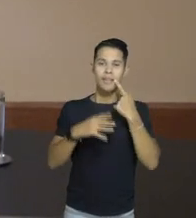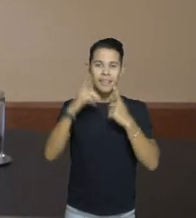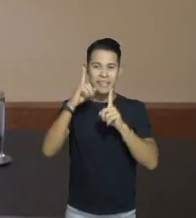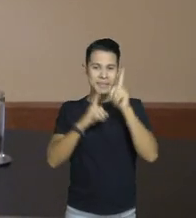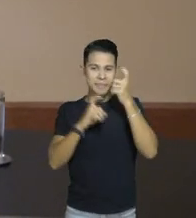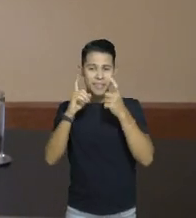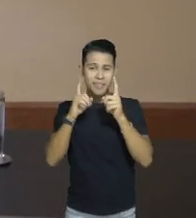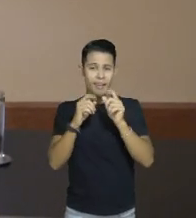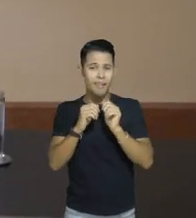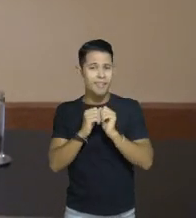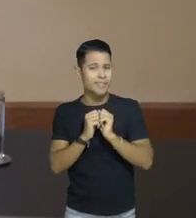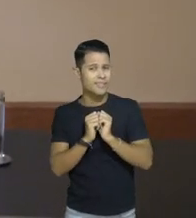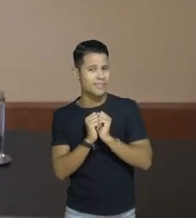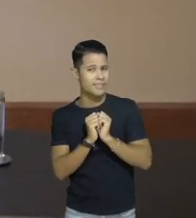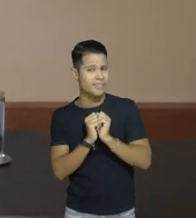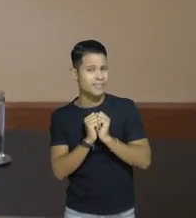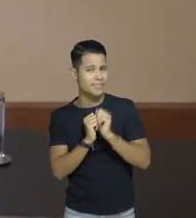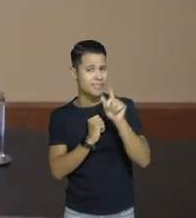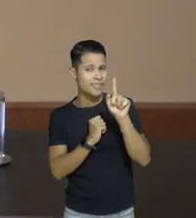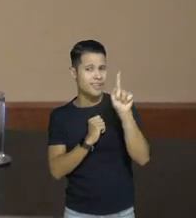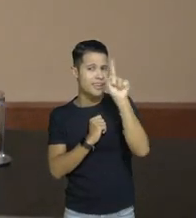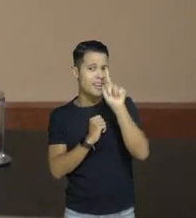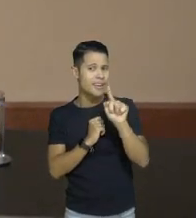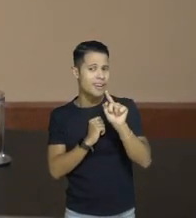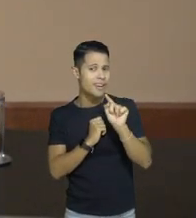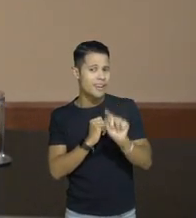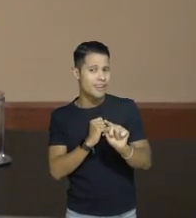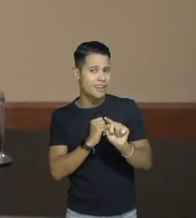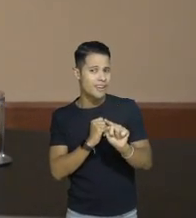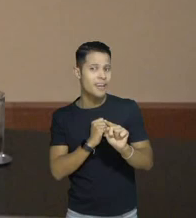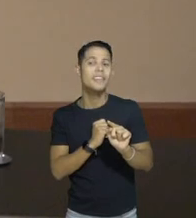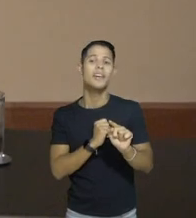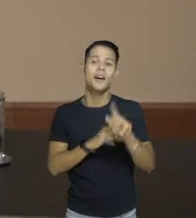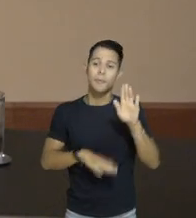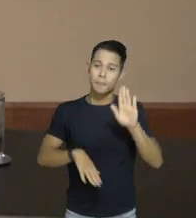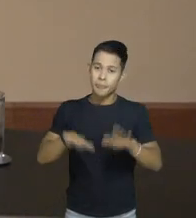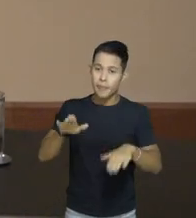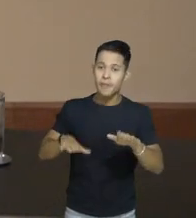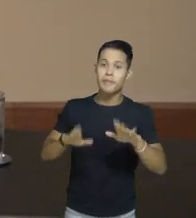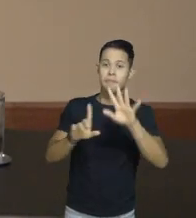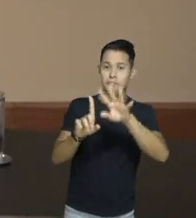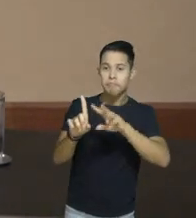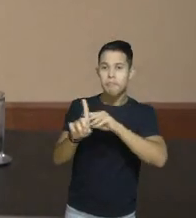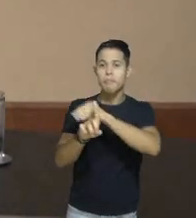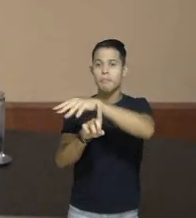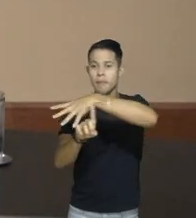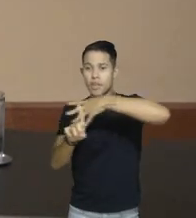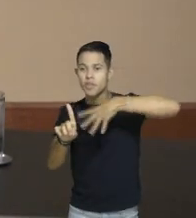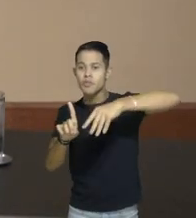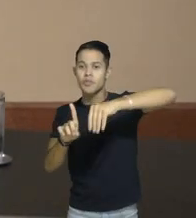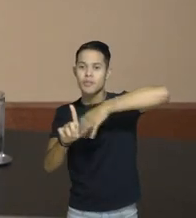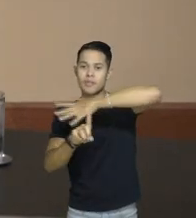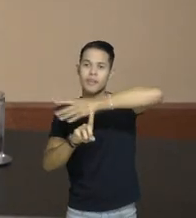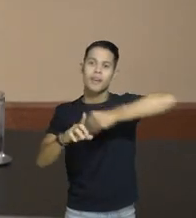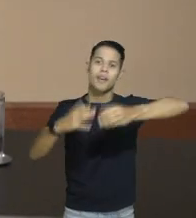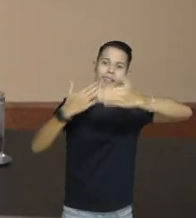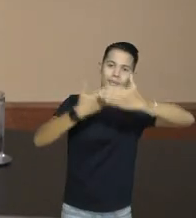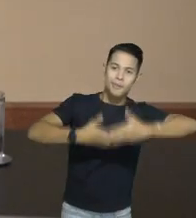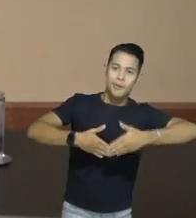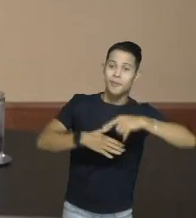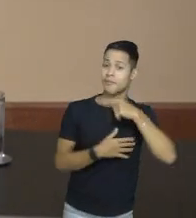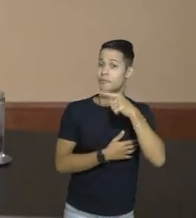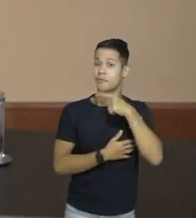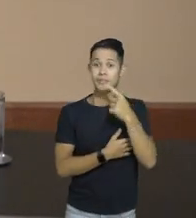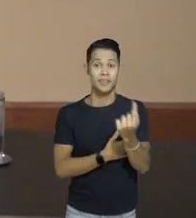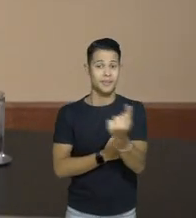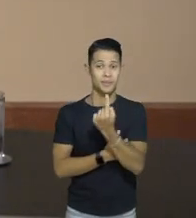perdido, que ele não está entendendo, né? Então, você tem que repetir, tem que mediar na prova, porque ele não consegue sozinho ler e entender. Então,